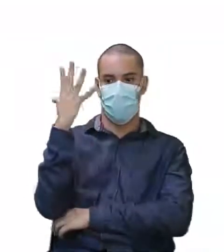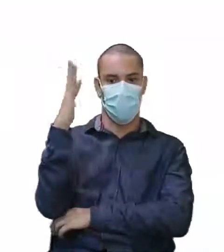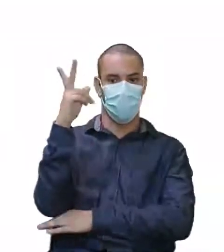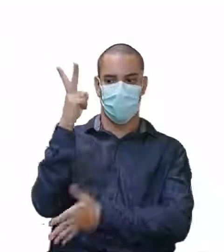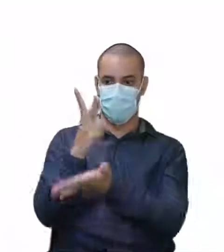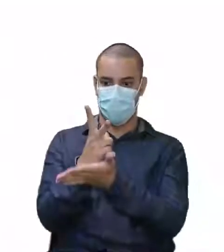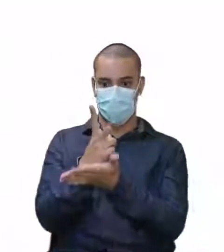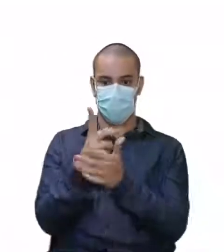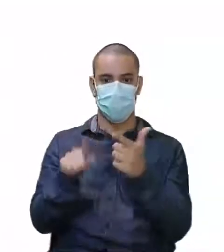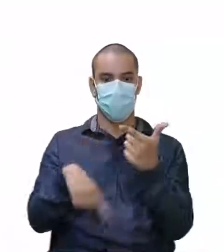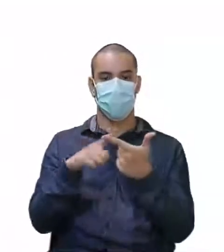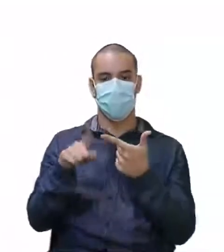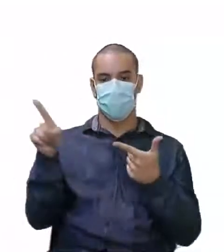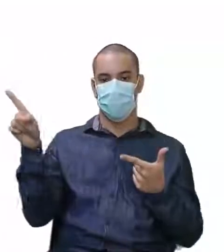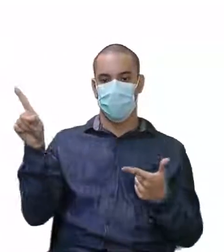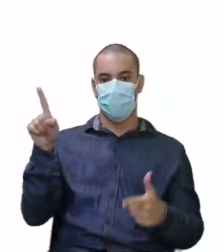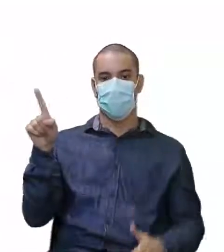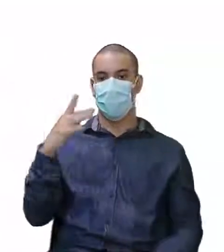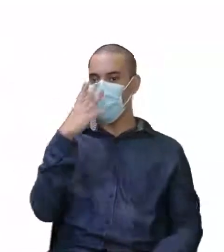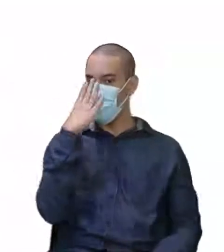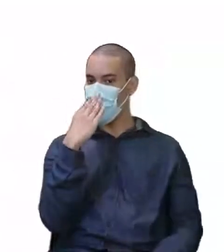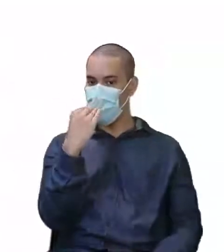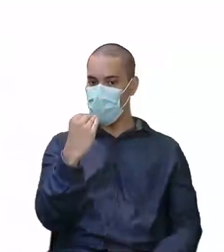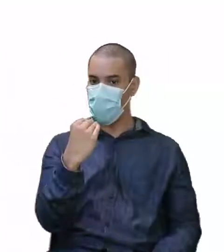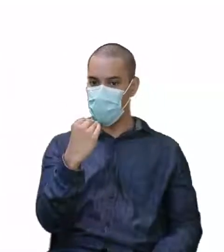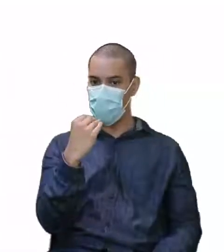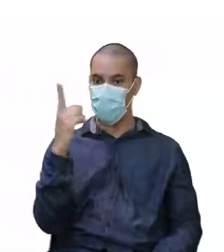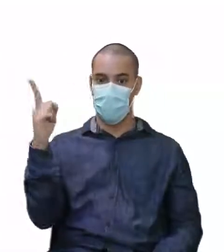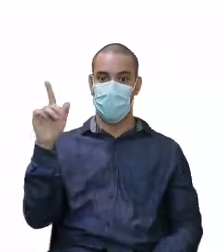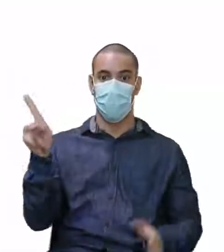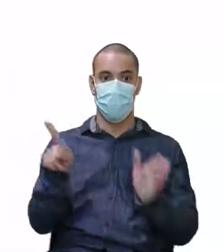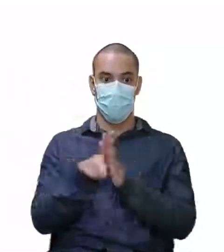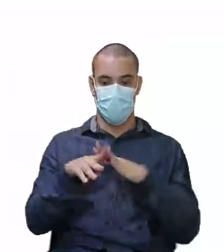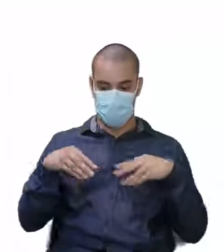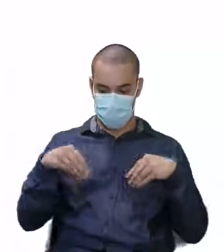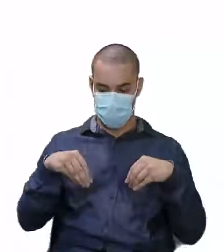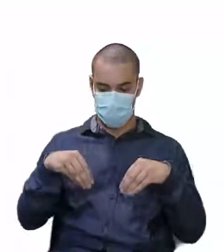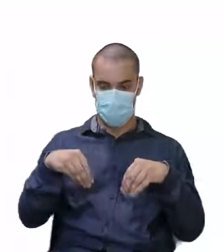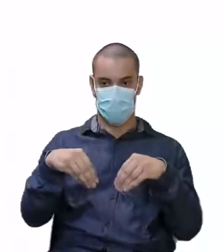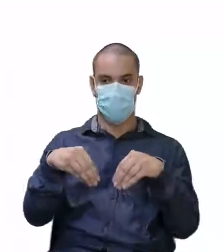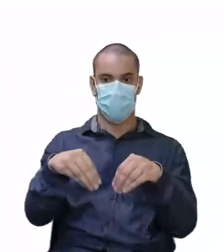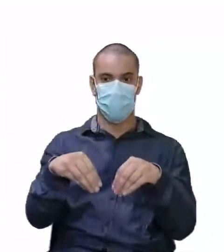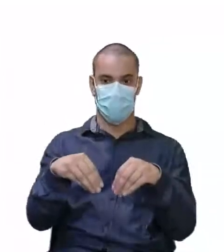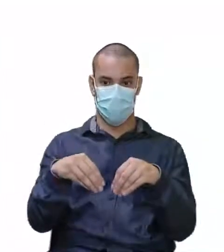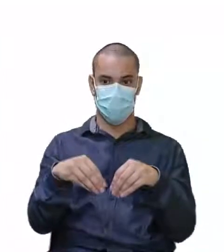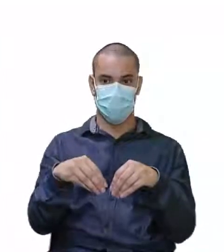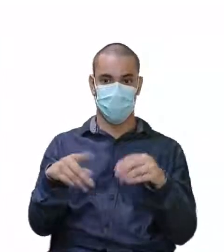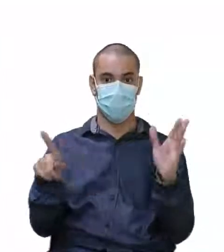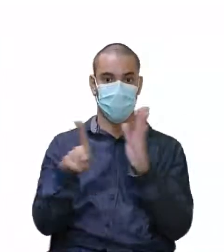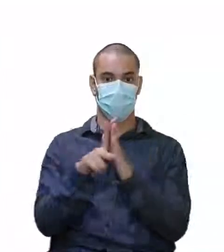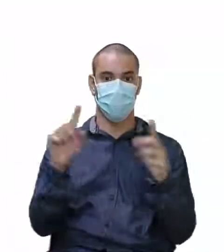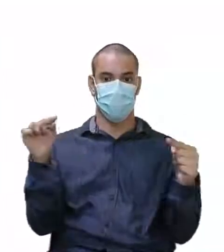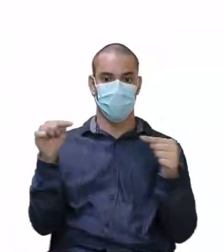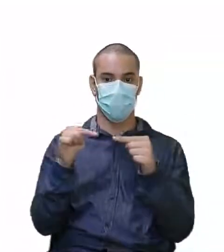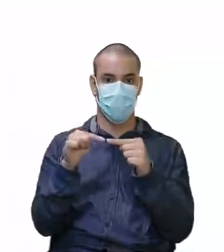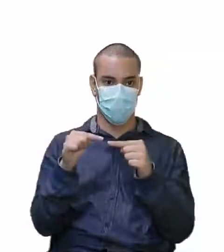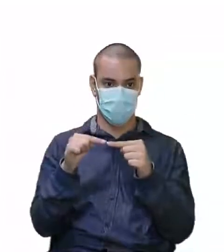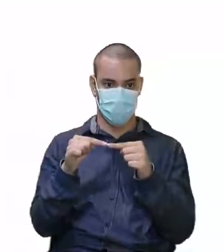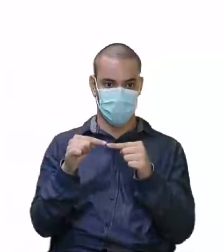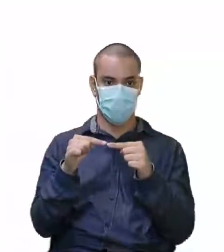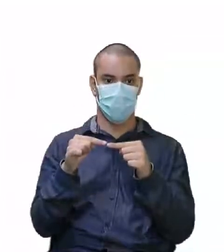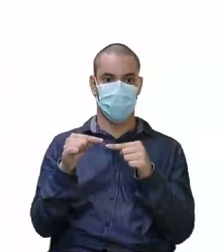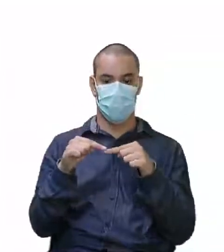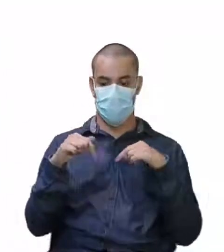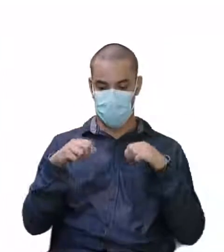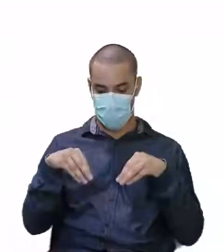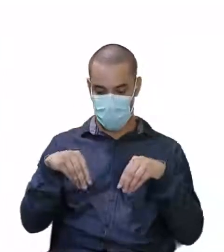árvores. Lobo-guará, no cerrado, já é um animal terrestre, dos caninos, aí, família dos caninos, né?